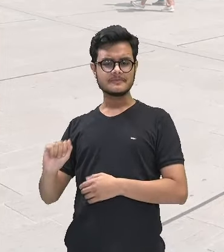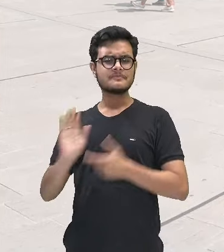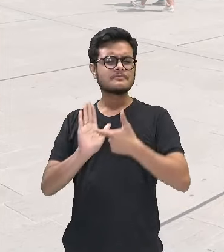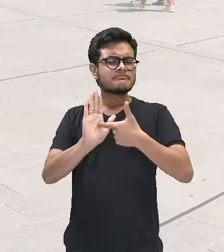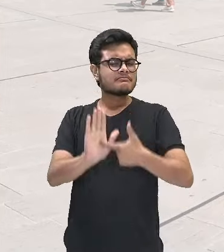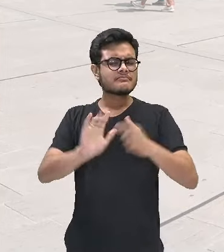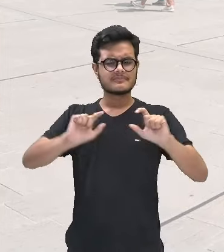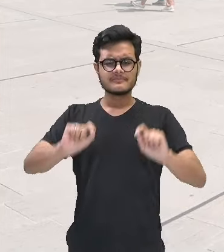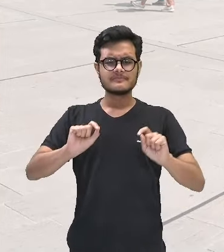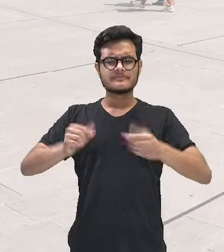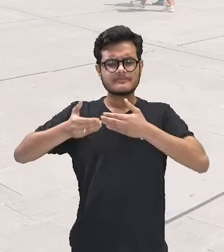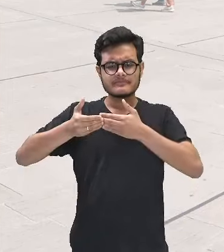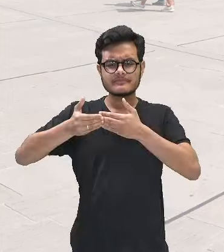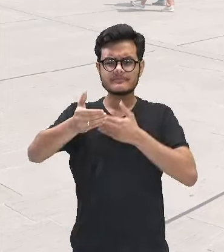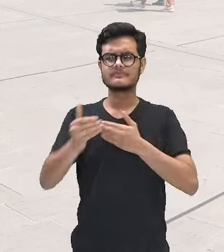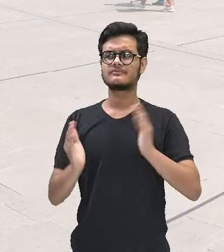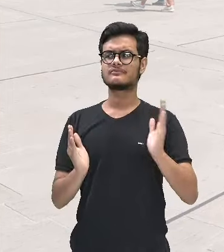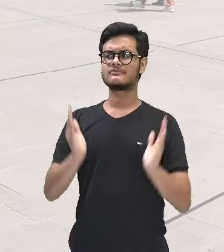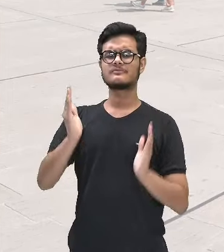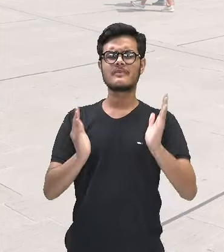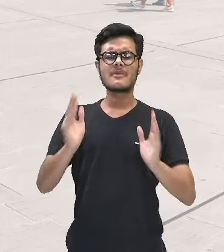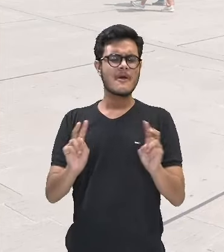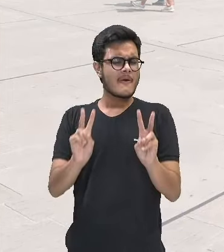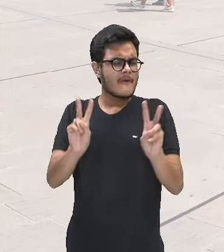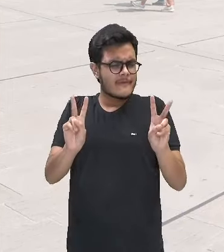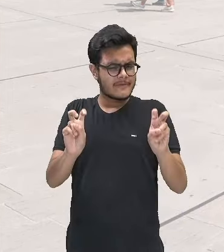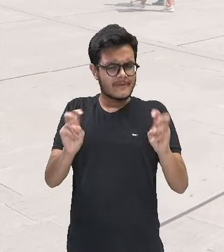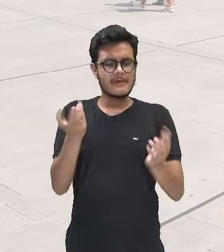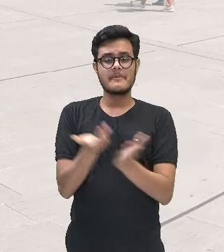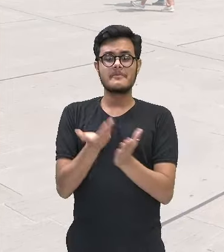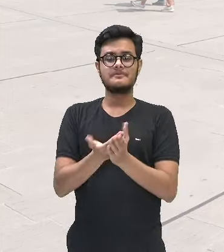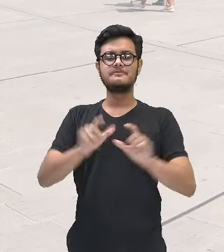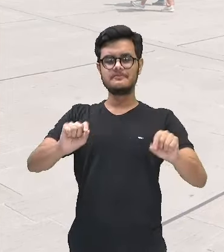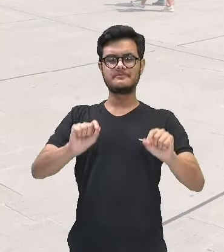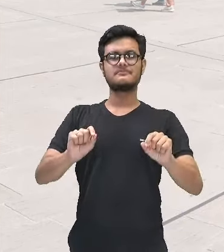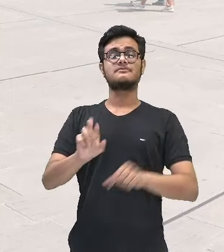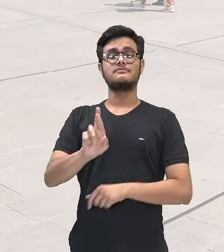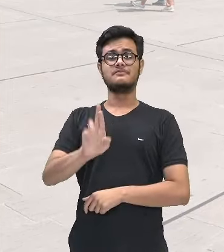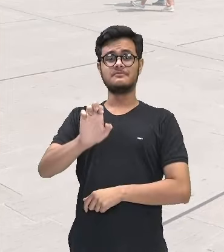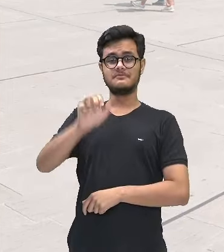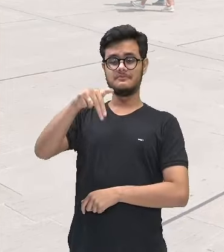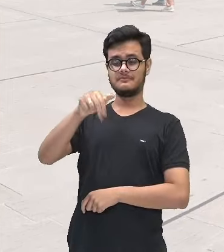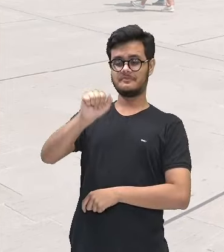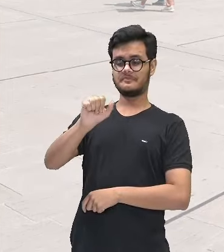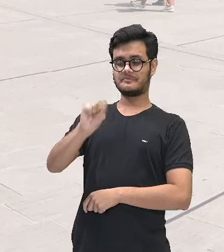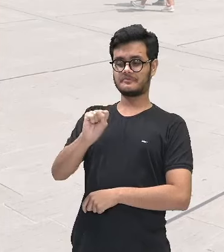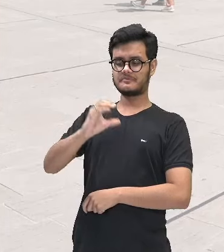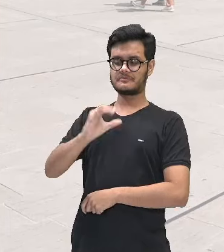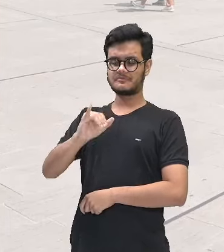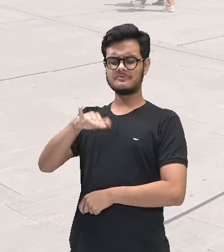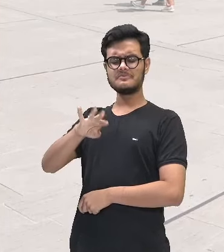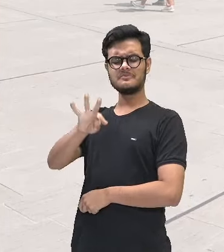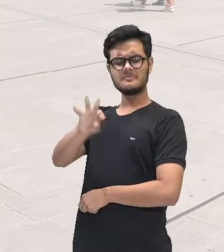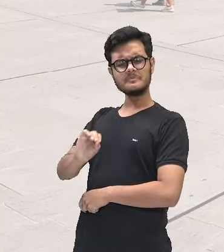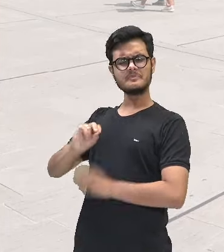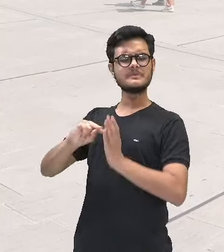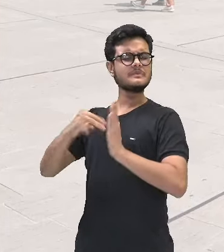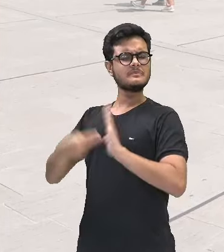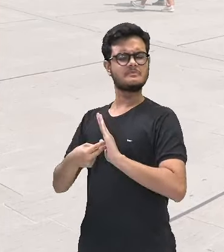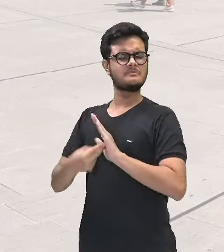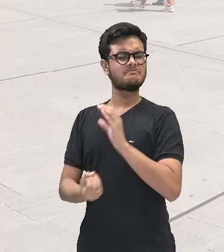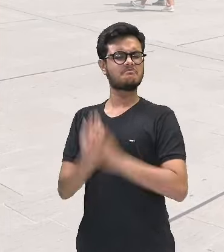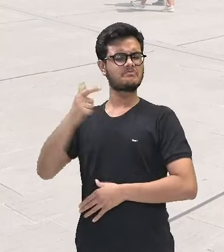vocês é para dar início ao conteúdo desta aula, que é o quê? Renascimento. O que é renascimento, Vamos